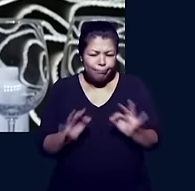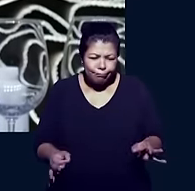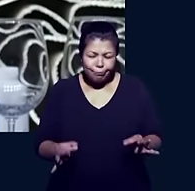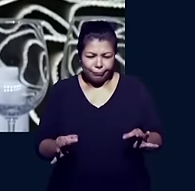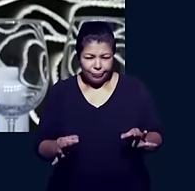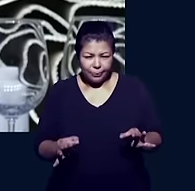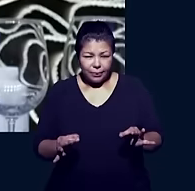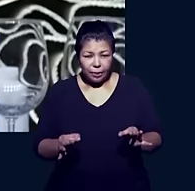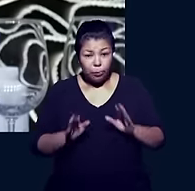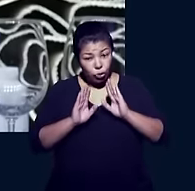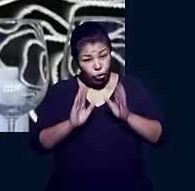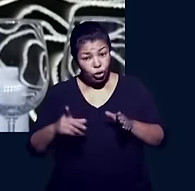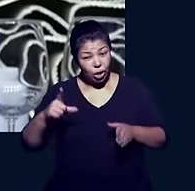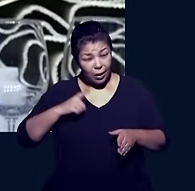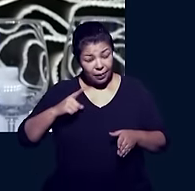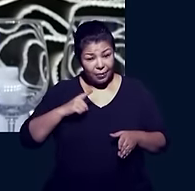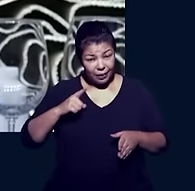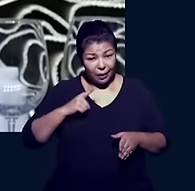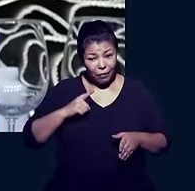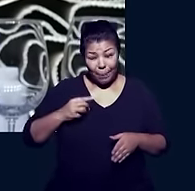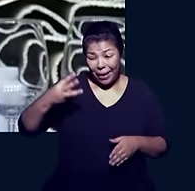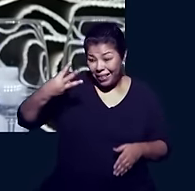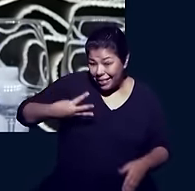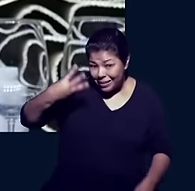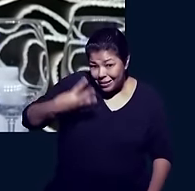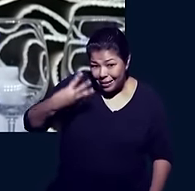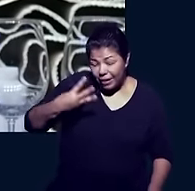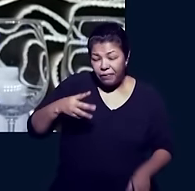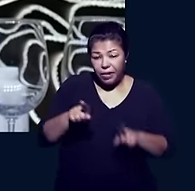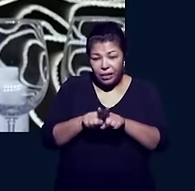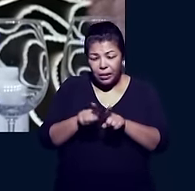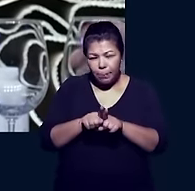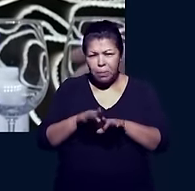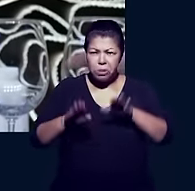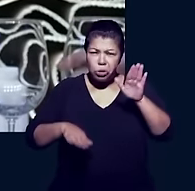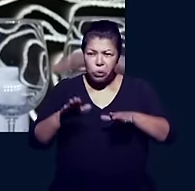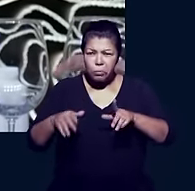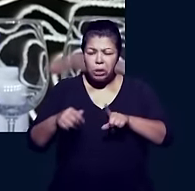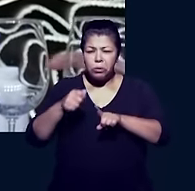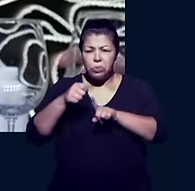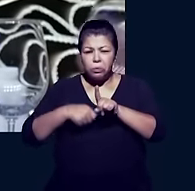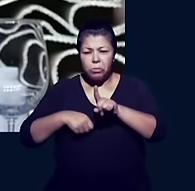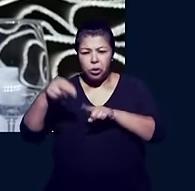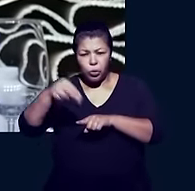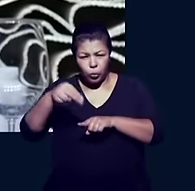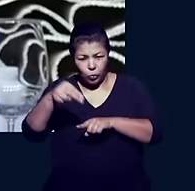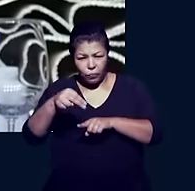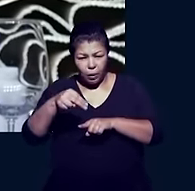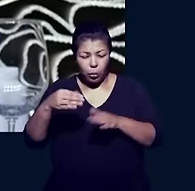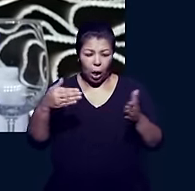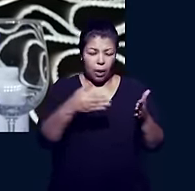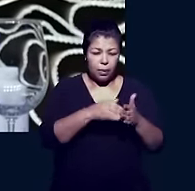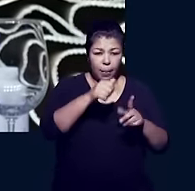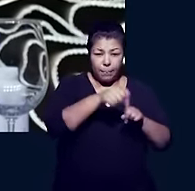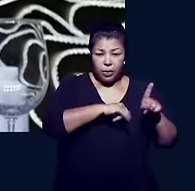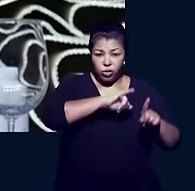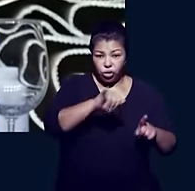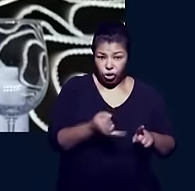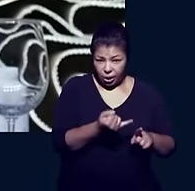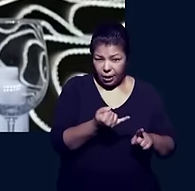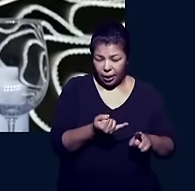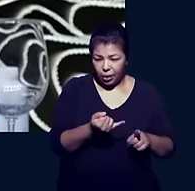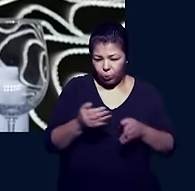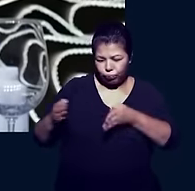PR is ficar o fim do ciclo de alta né teve ali entre novembro e Janeiro do ano passado falou não a inflação começou a vir B agora parou